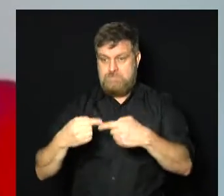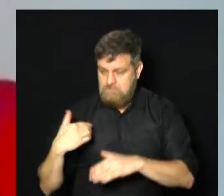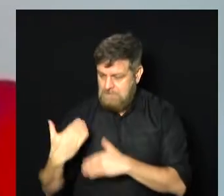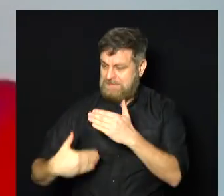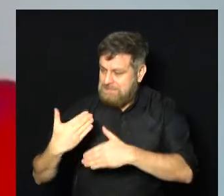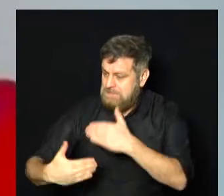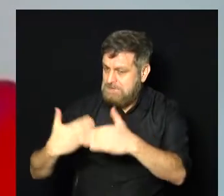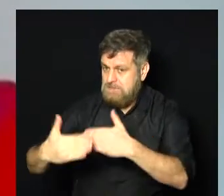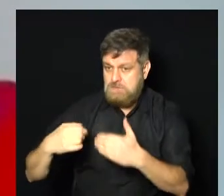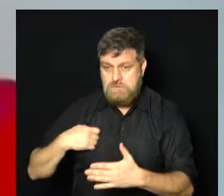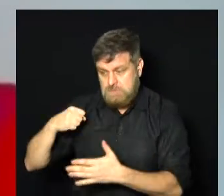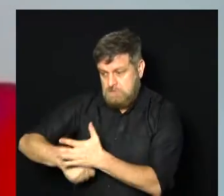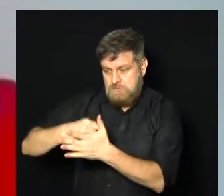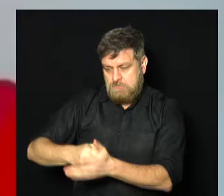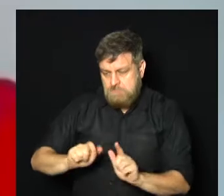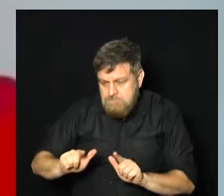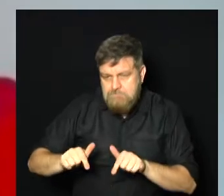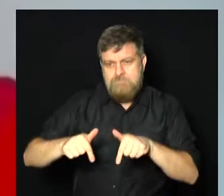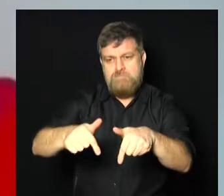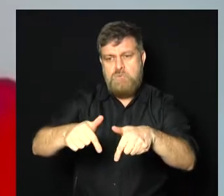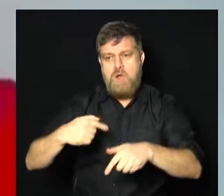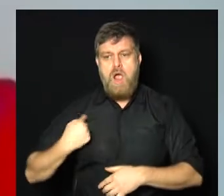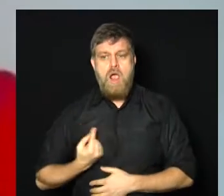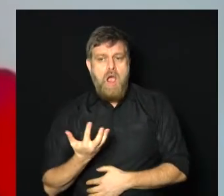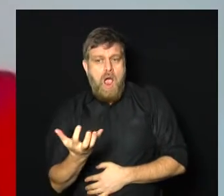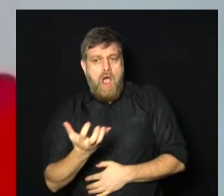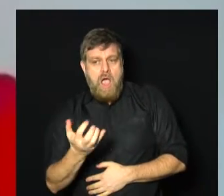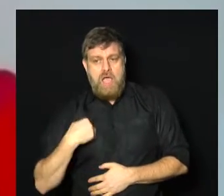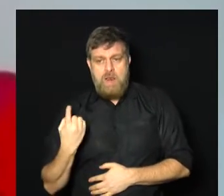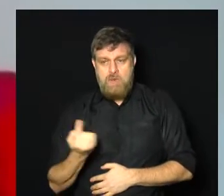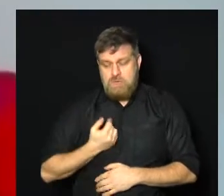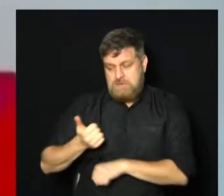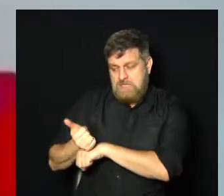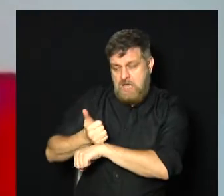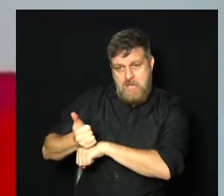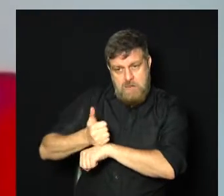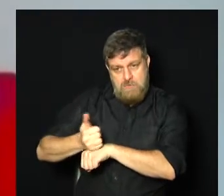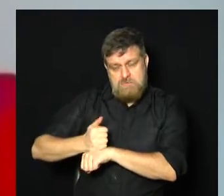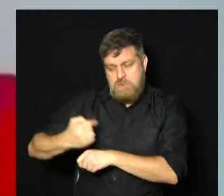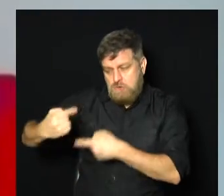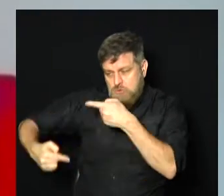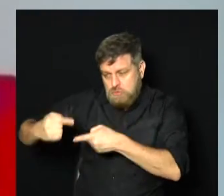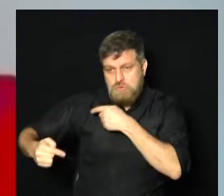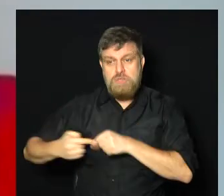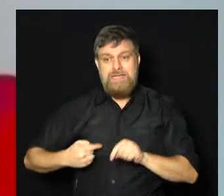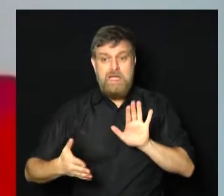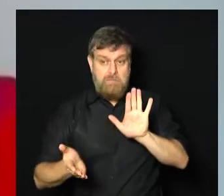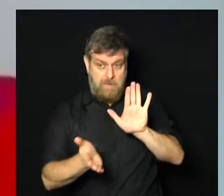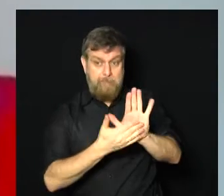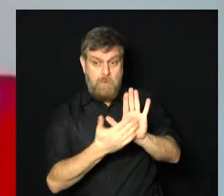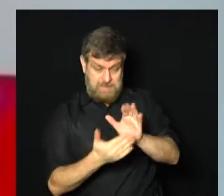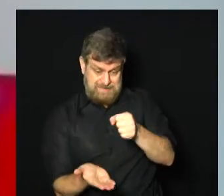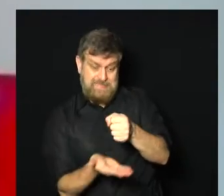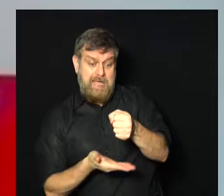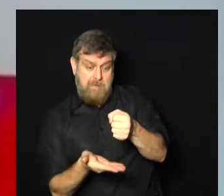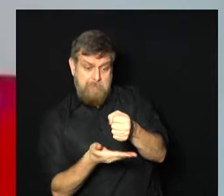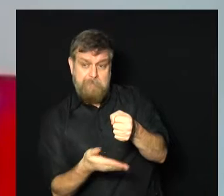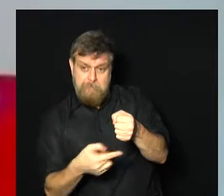luta. Nós queremos discutir nossa carreira e nós temos uma proposta que ela é muito embasada, tem muito